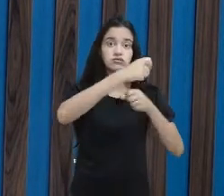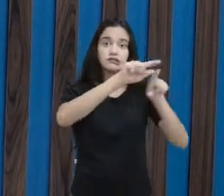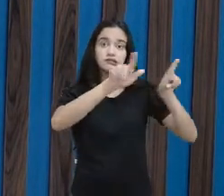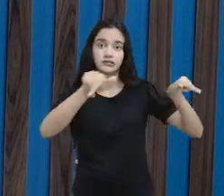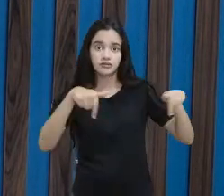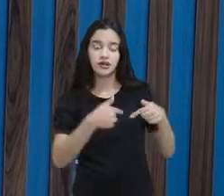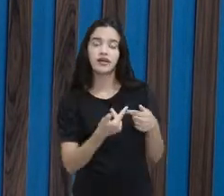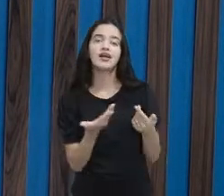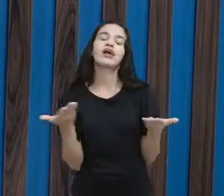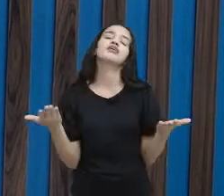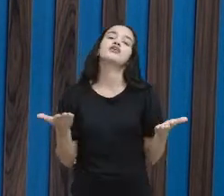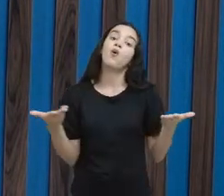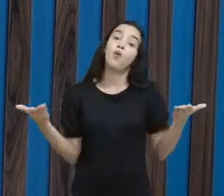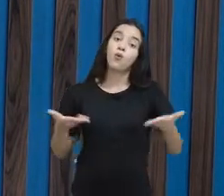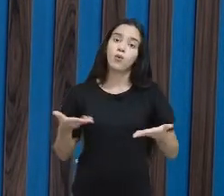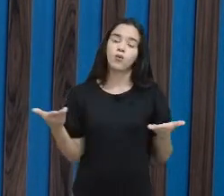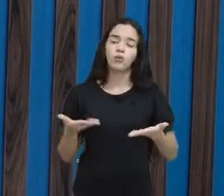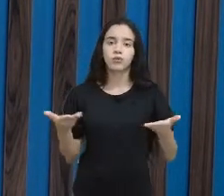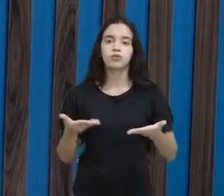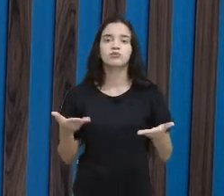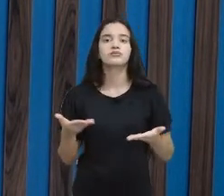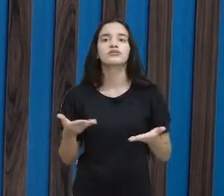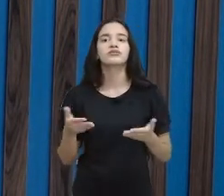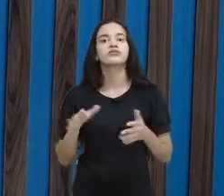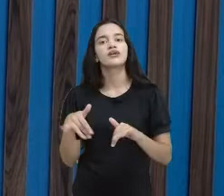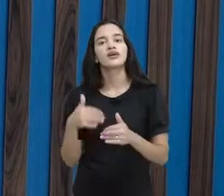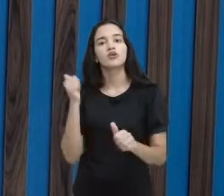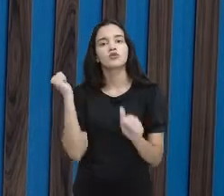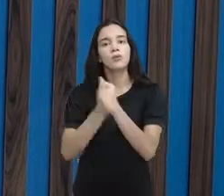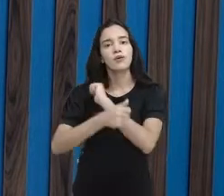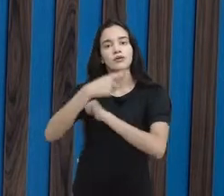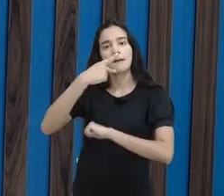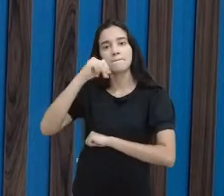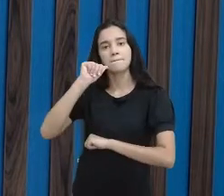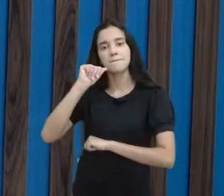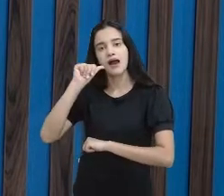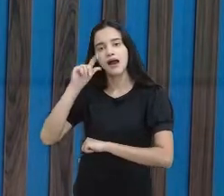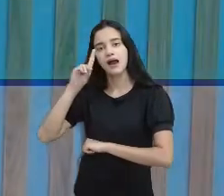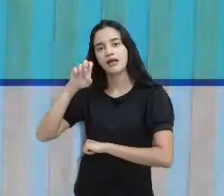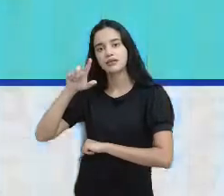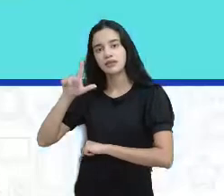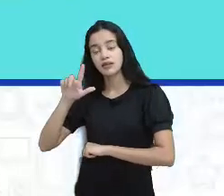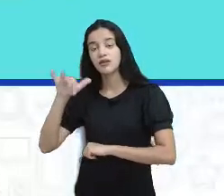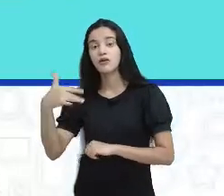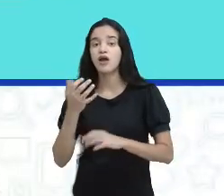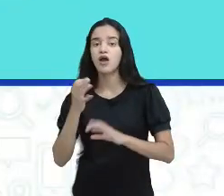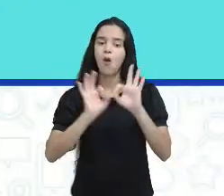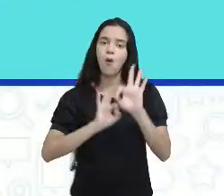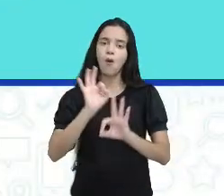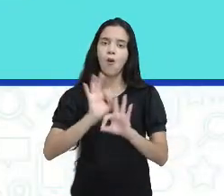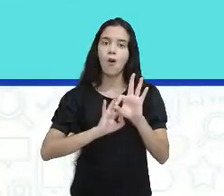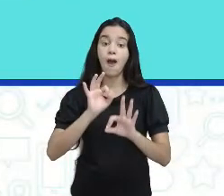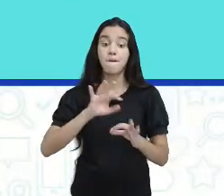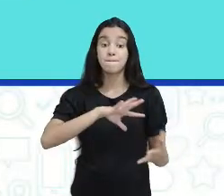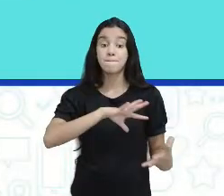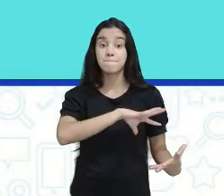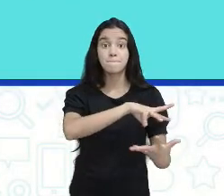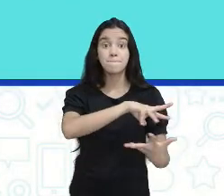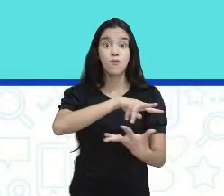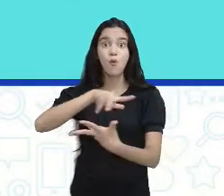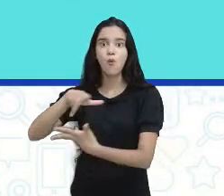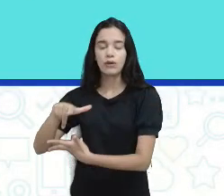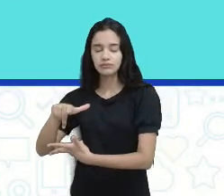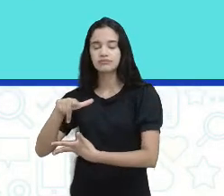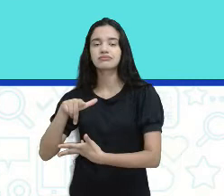Então, atualmente, né, o pádel, ele é organizado e regulamentado aí a nível mundial,